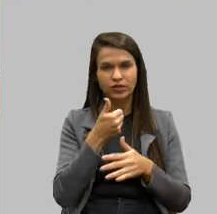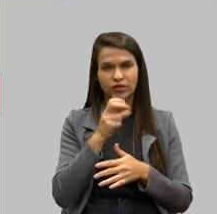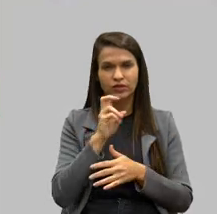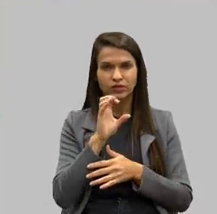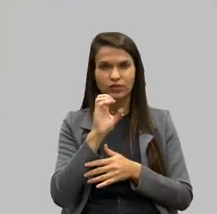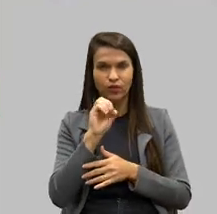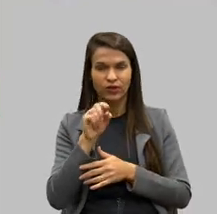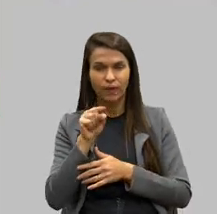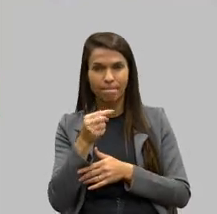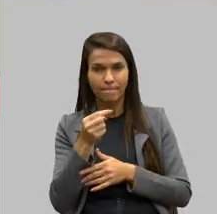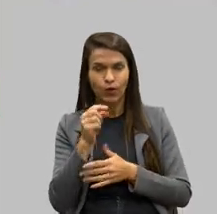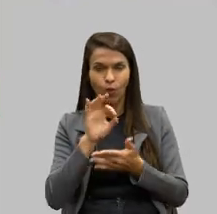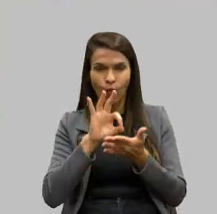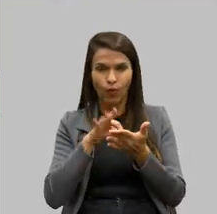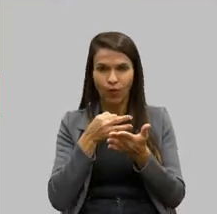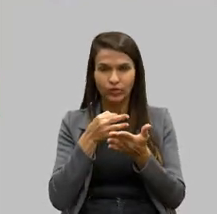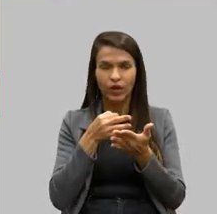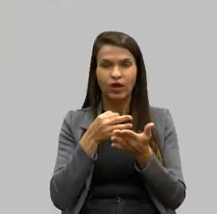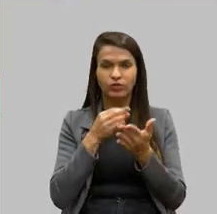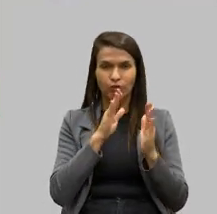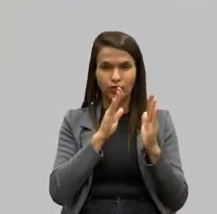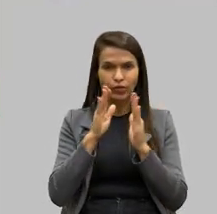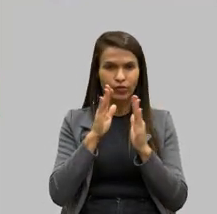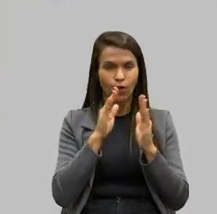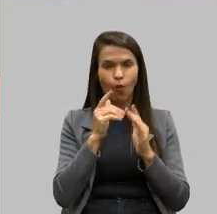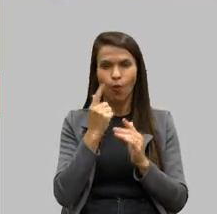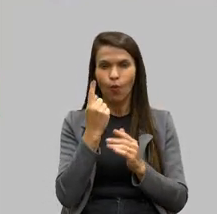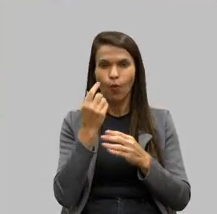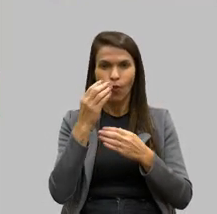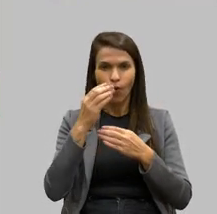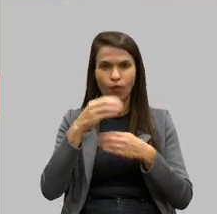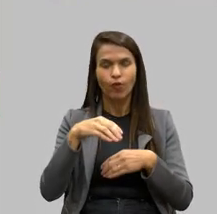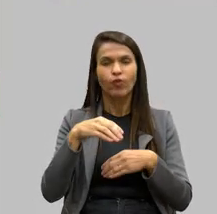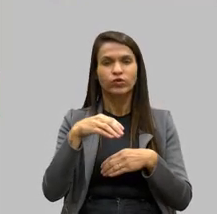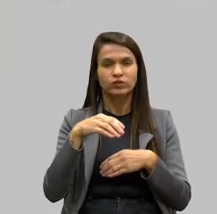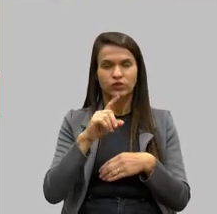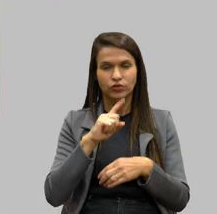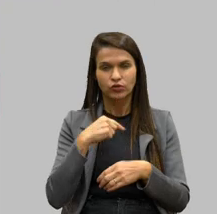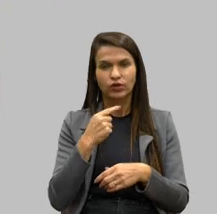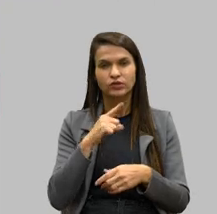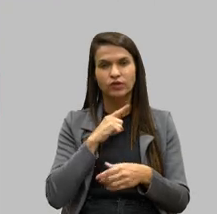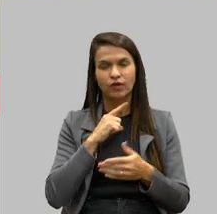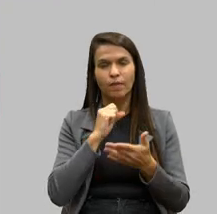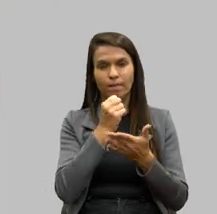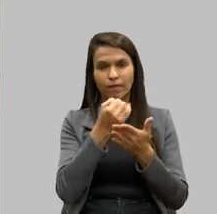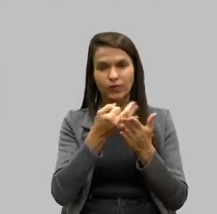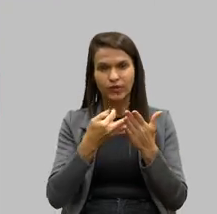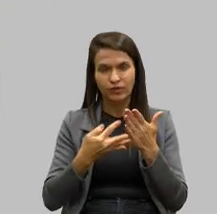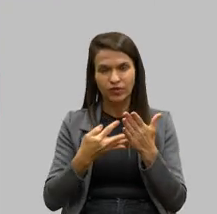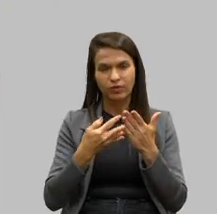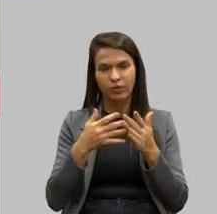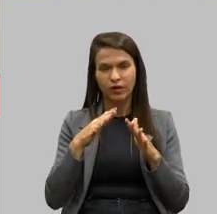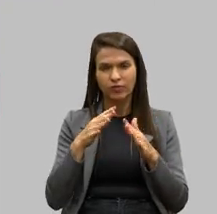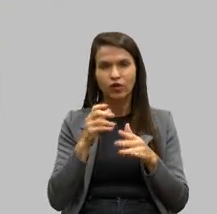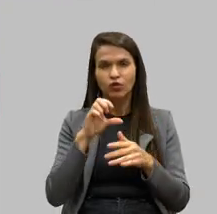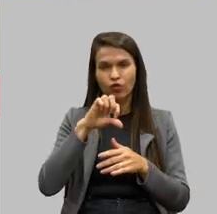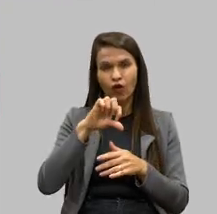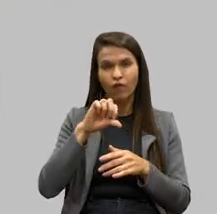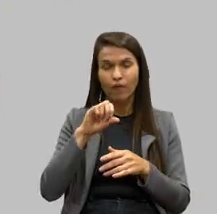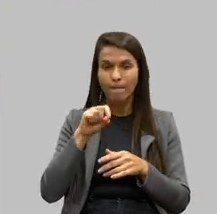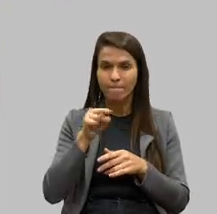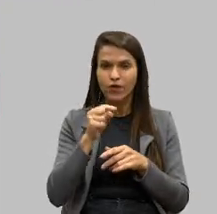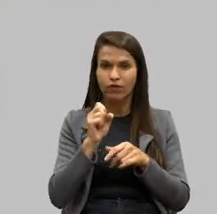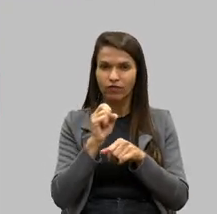mil contratos temporários, um concurso em vigor, onde nós teremos o preenchimento de cerca de 9 mil vagas,